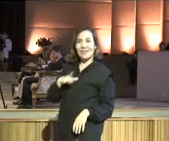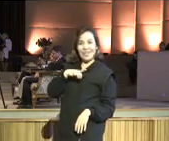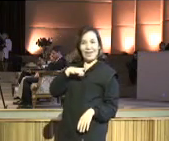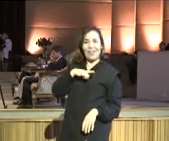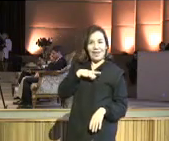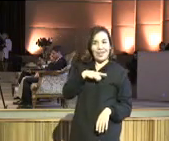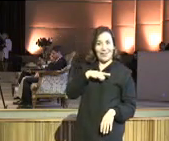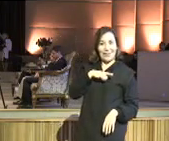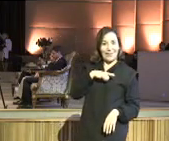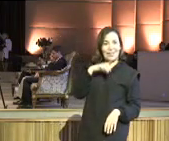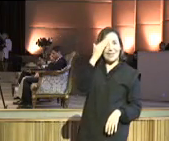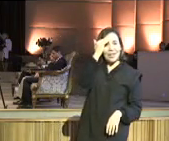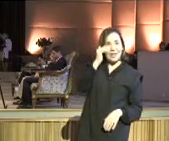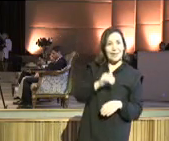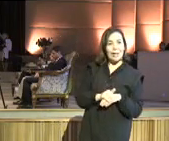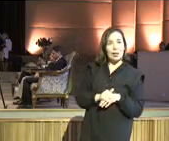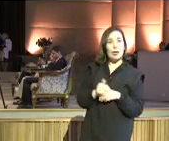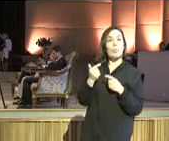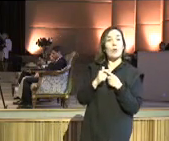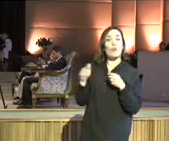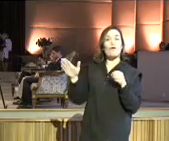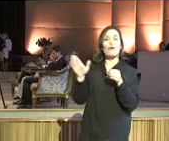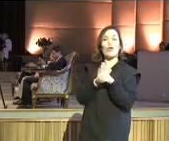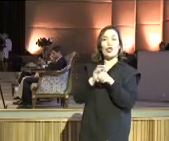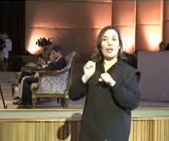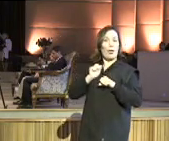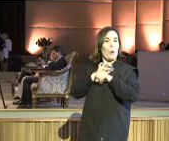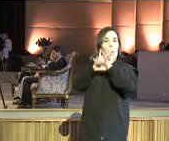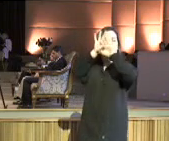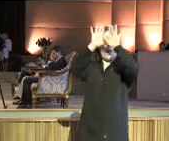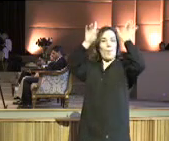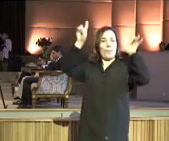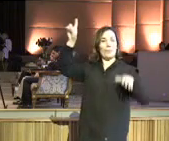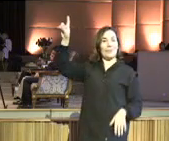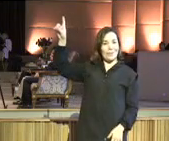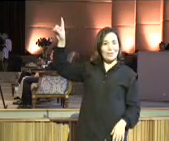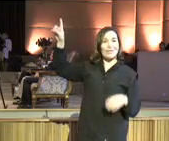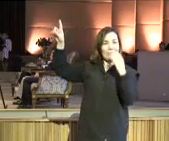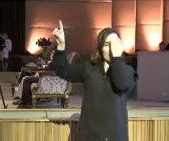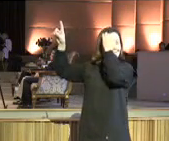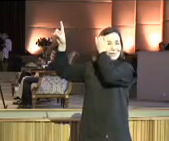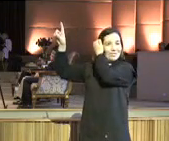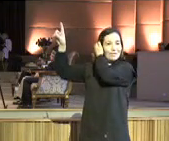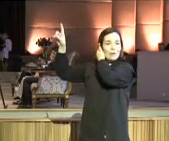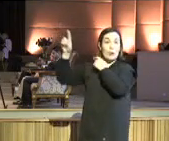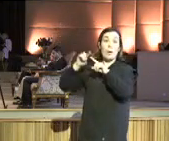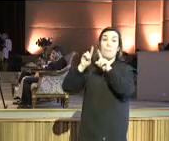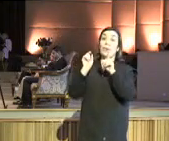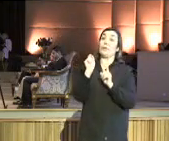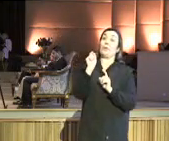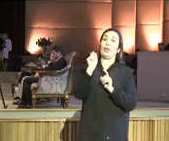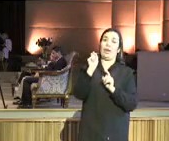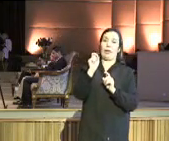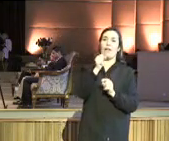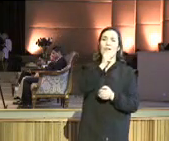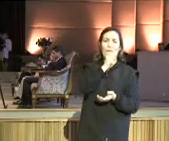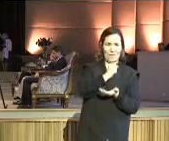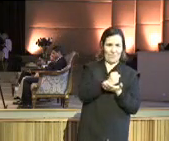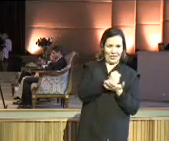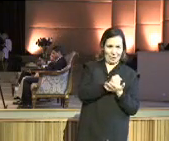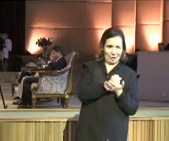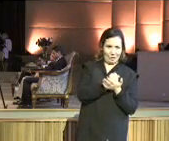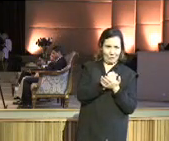Mas é interessante que diz o Novo Testamento que à medida em que o tempo foi